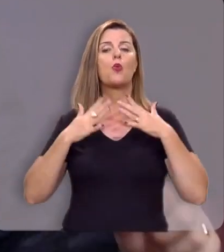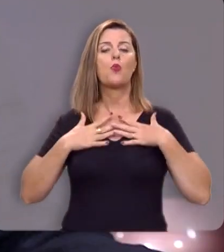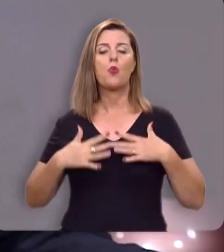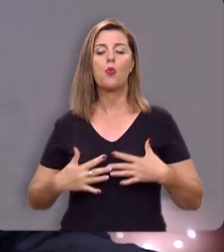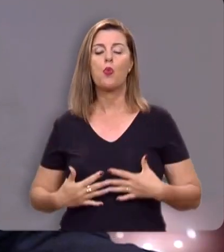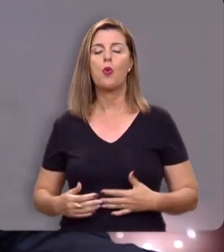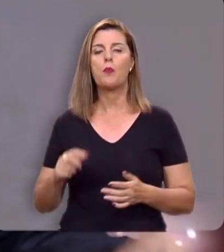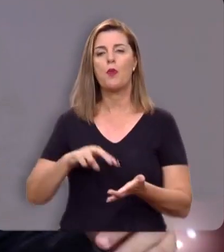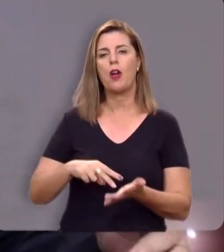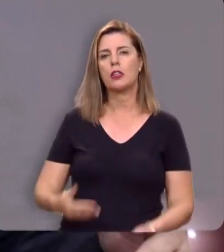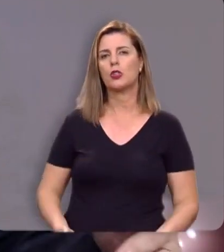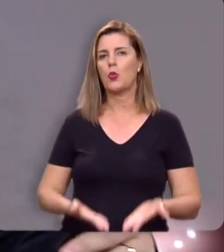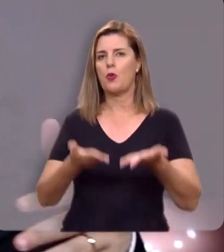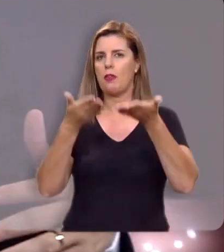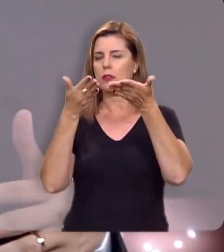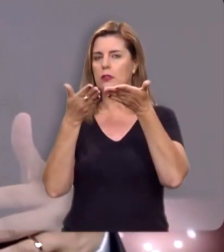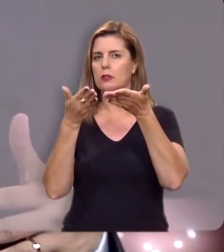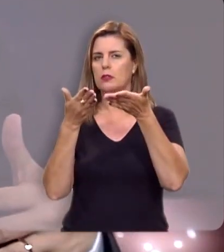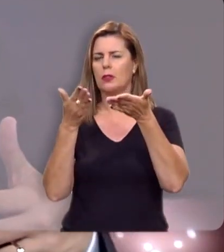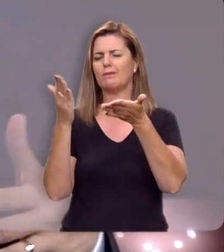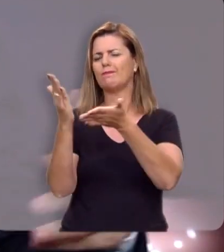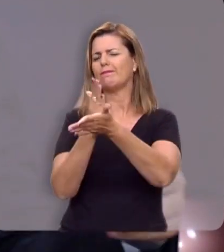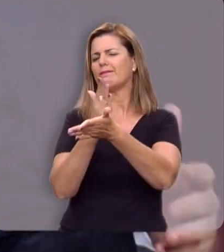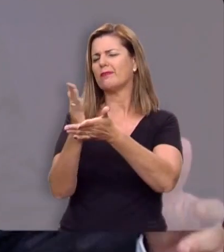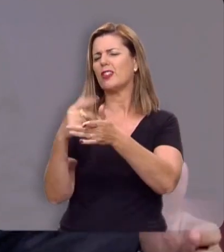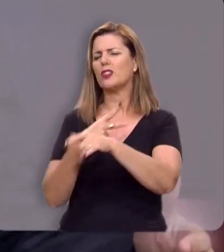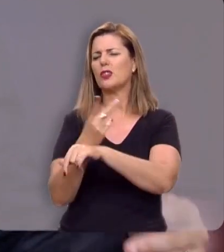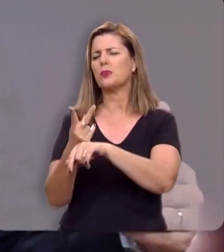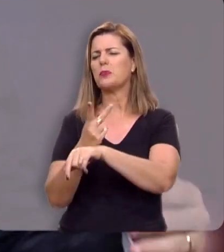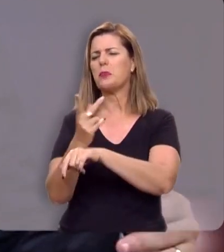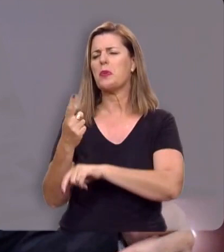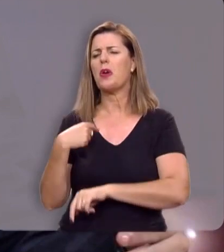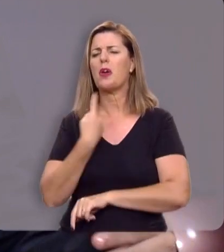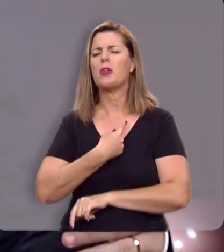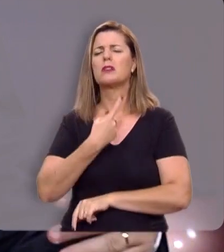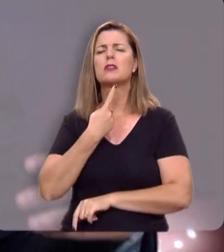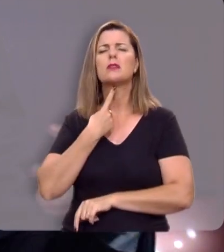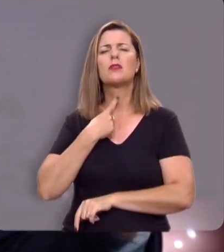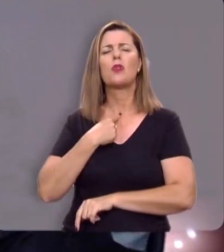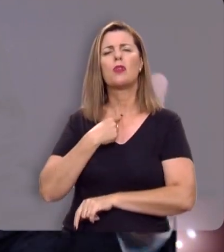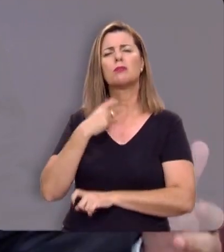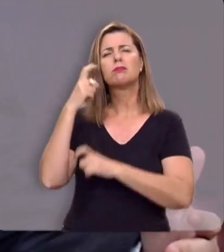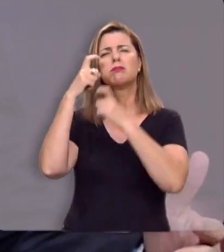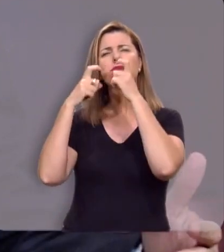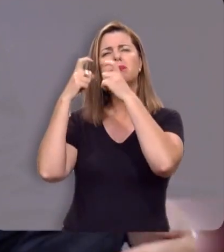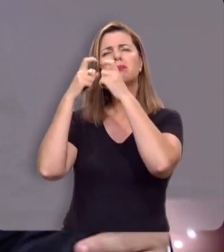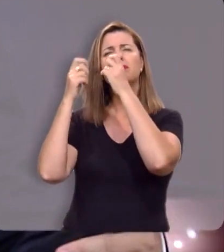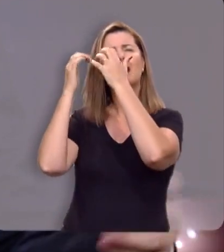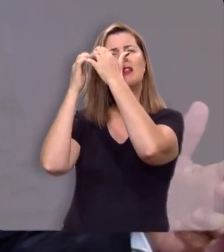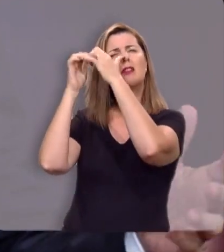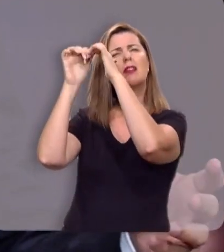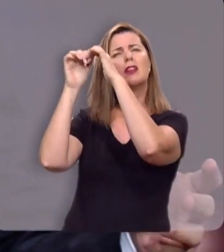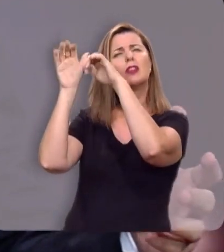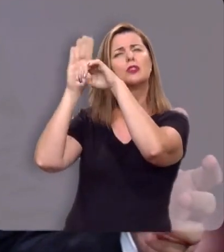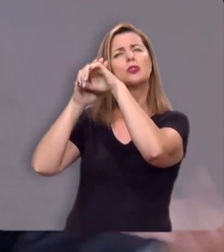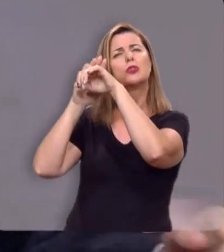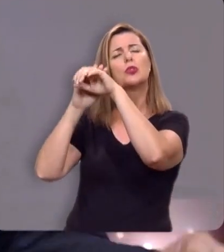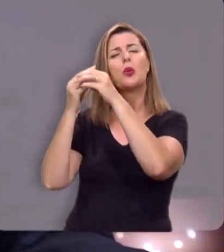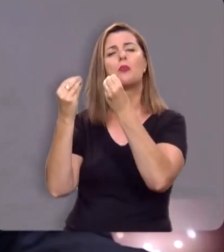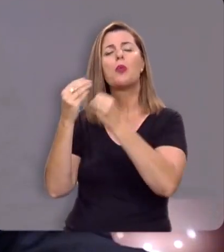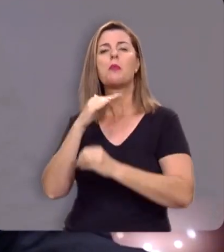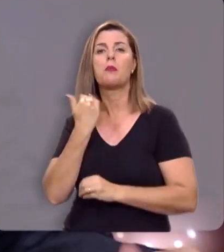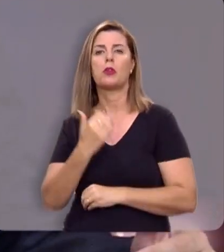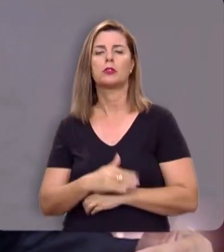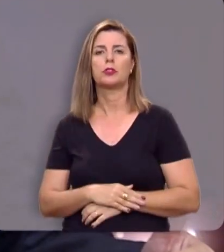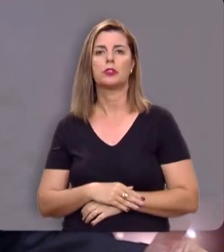da ressurreição. Muitas vezes nós gastamos grande parte do nosso tempo refletindo a respeito da